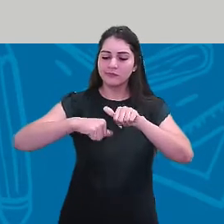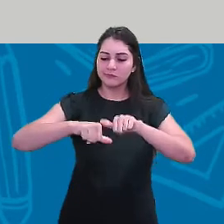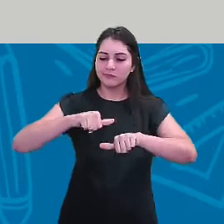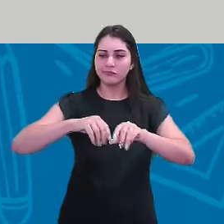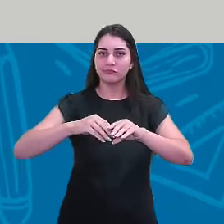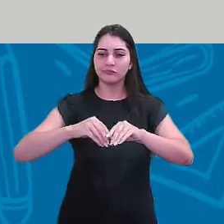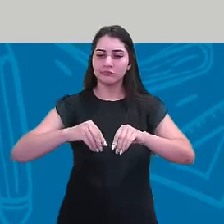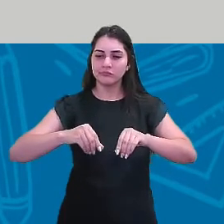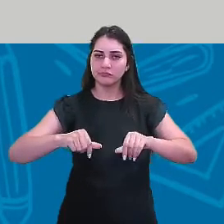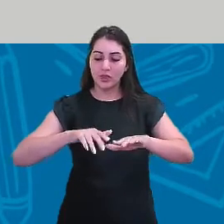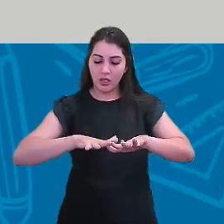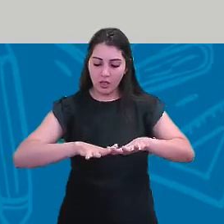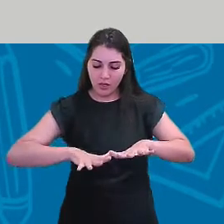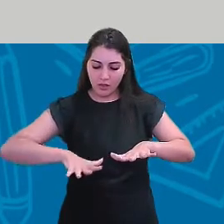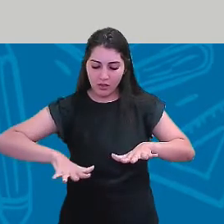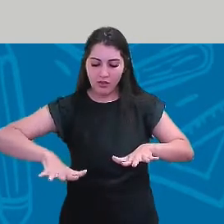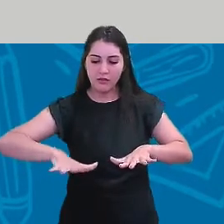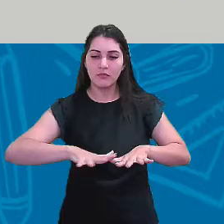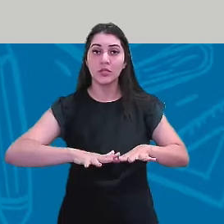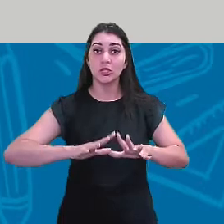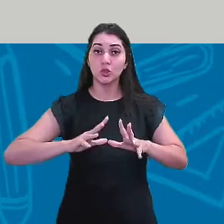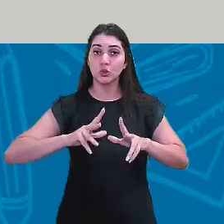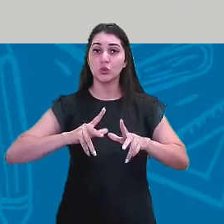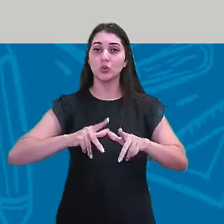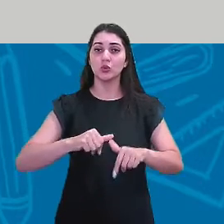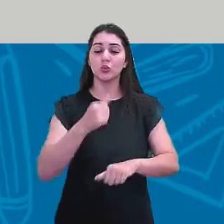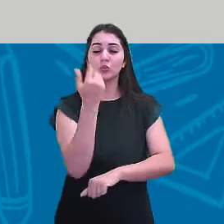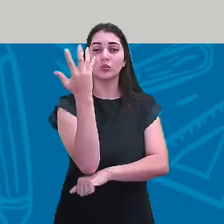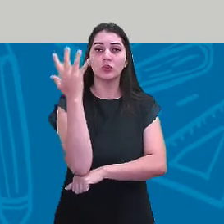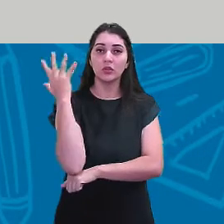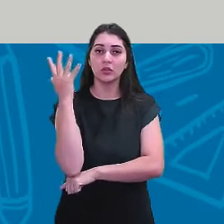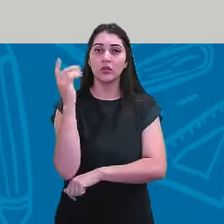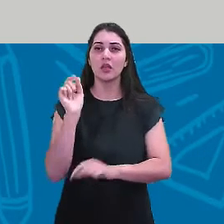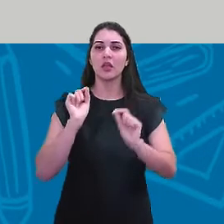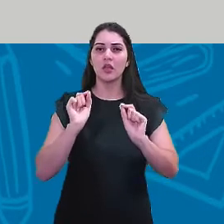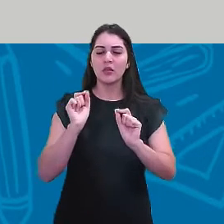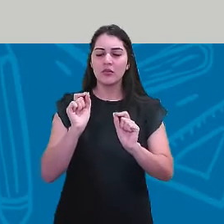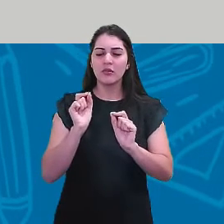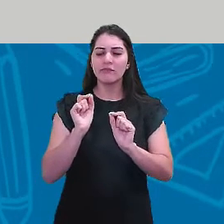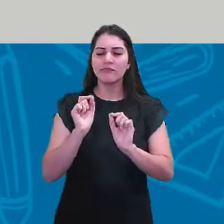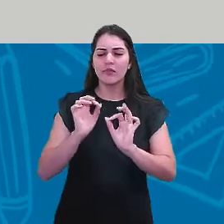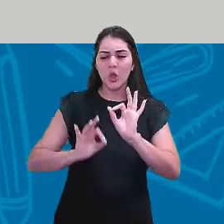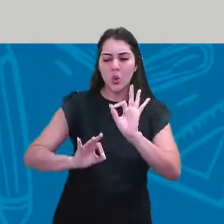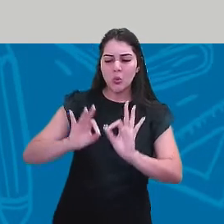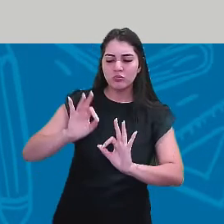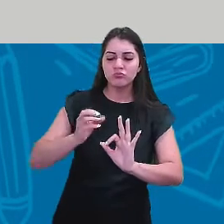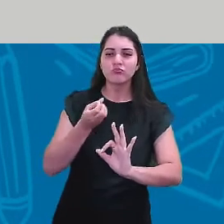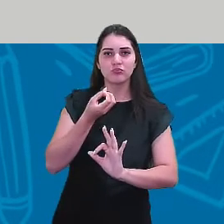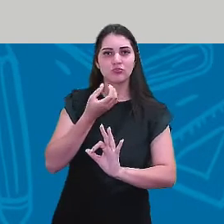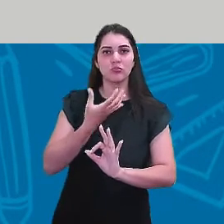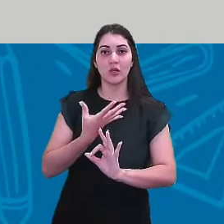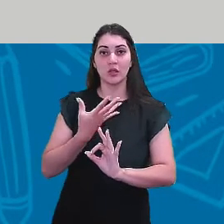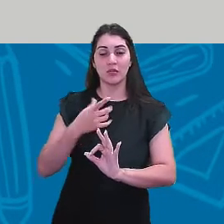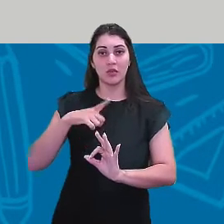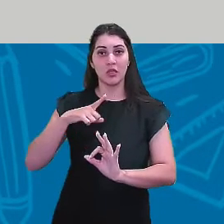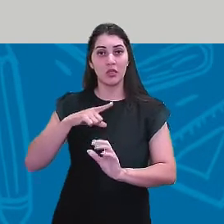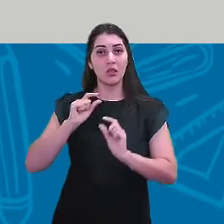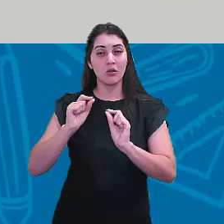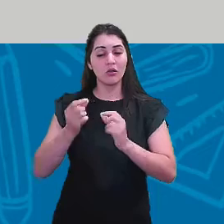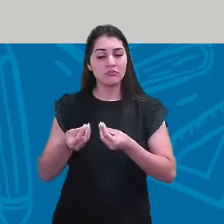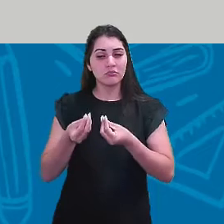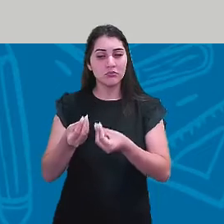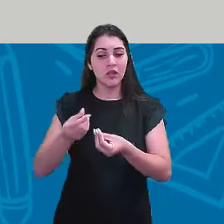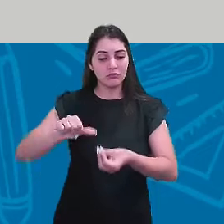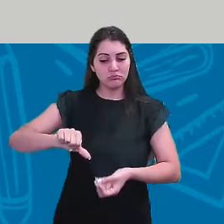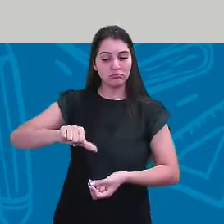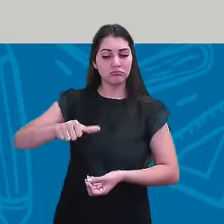do solo. Então, tudo na natureza, ela é muito bem ensaiada, certo? Para dar uma qualidade